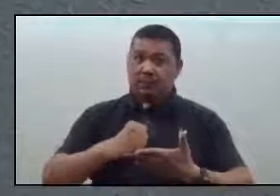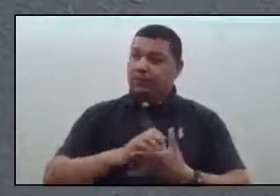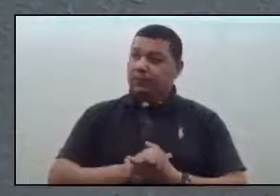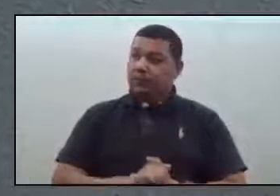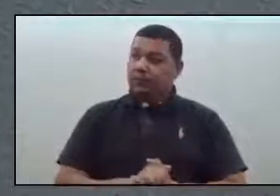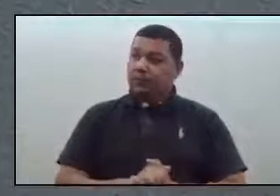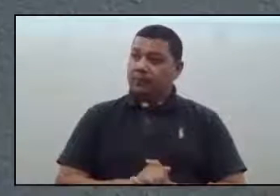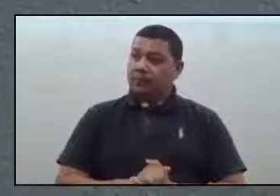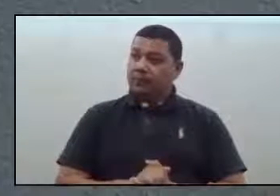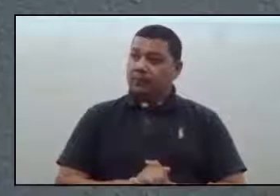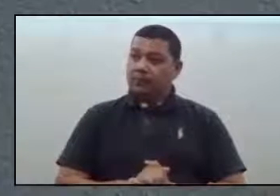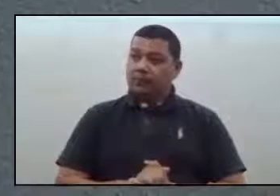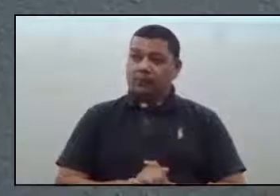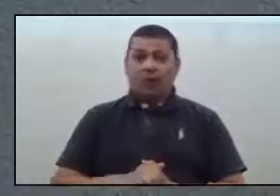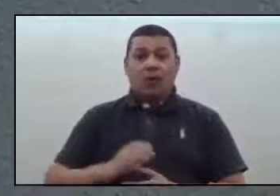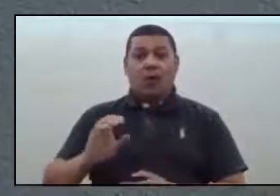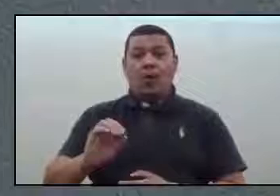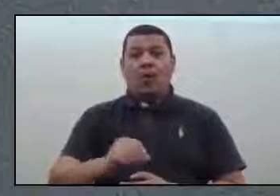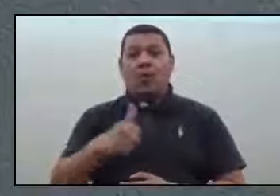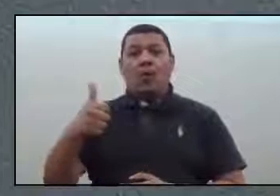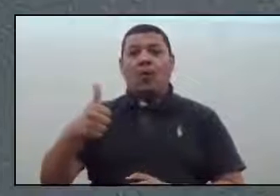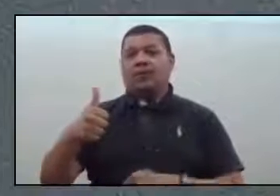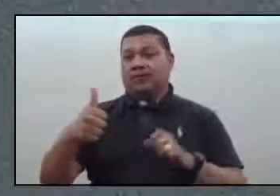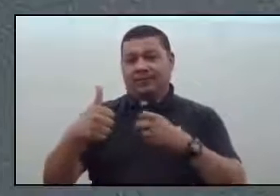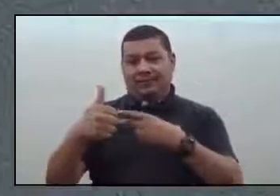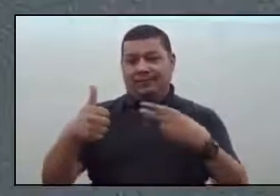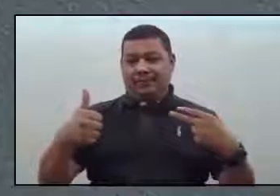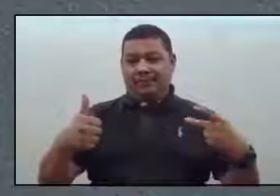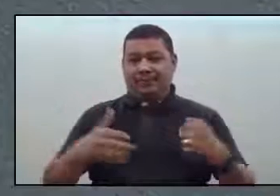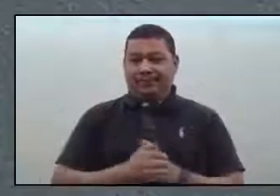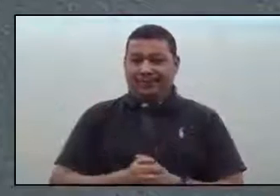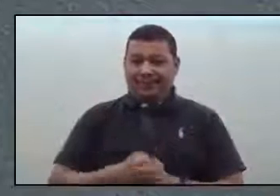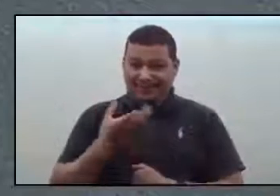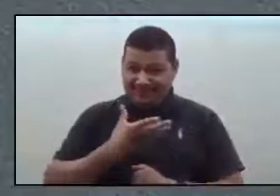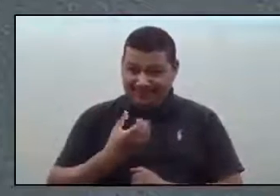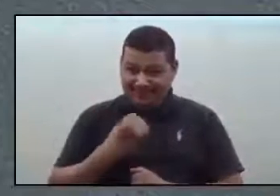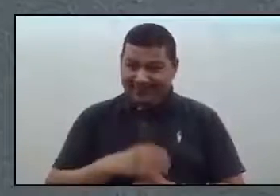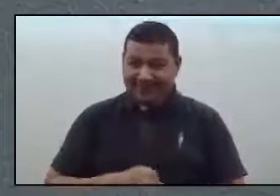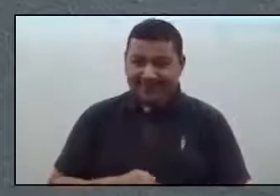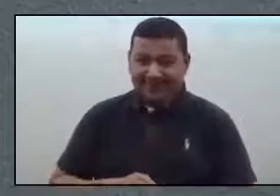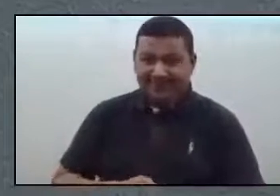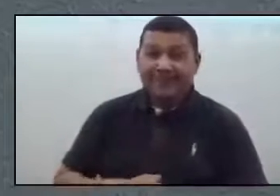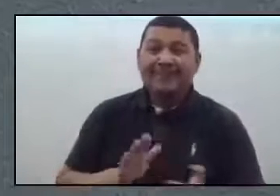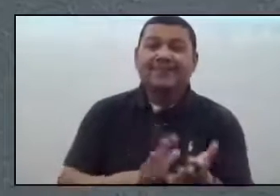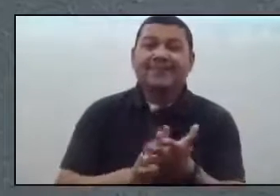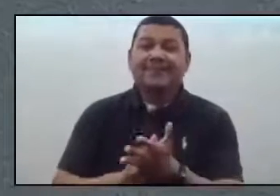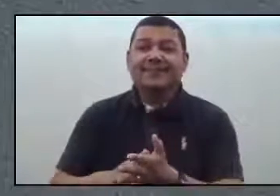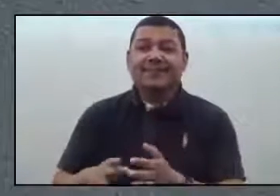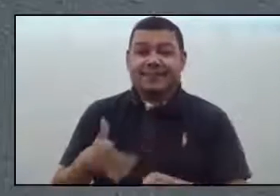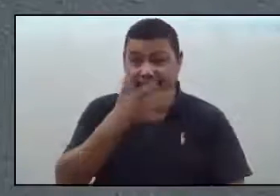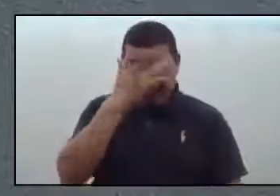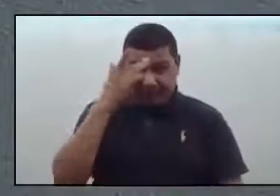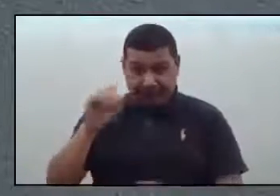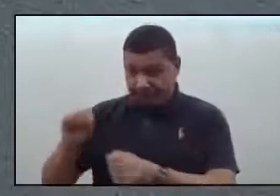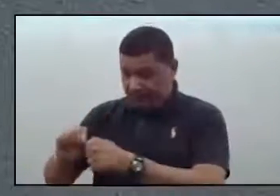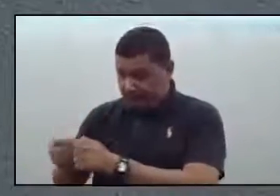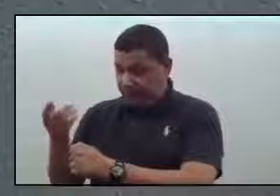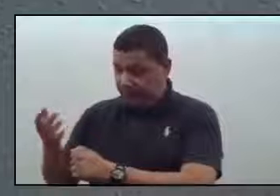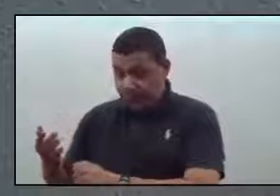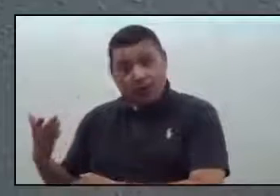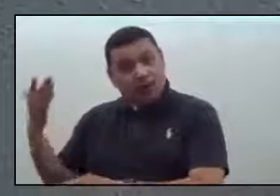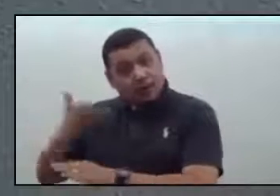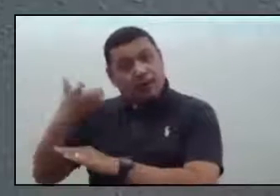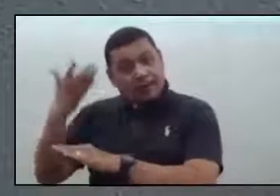só positivo mesmo, né? Queria aqui parabenizar os produtores que participaram desse grande evento,